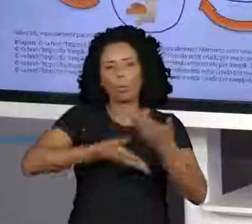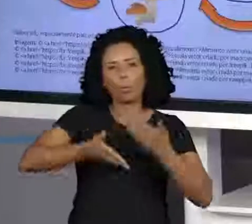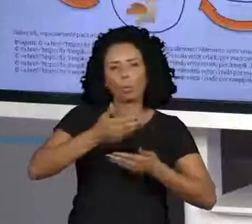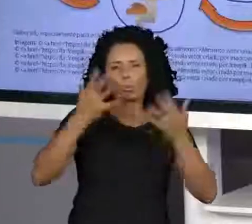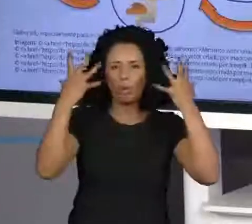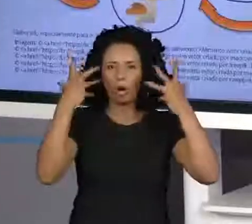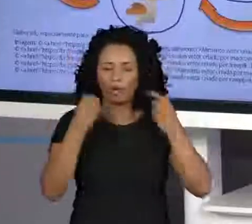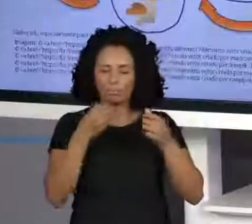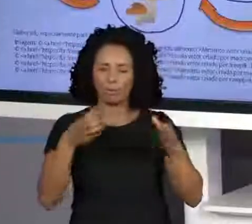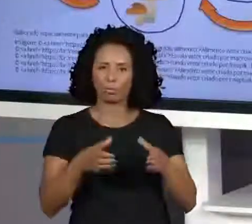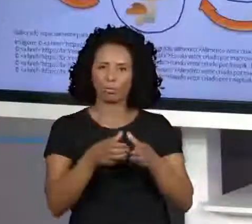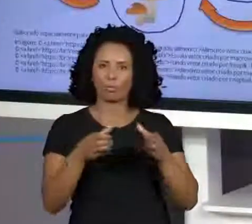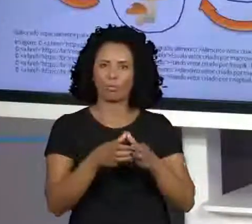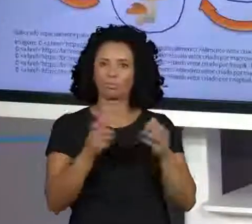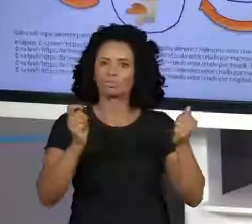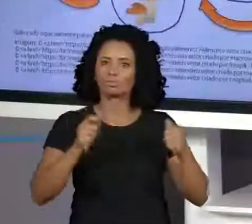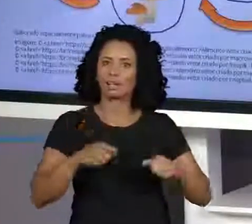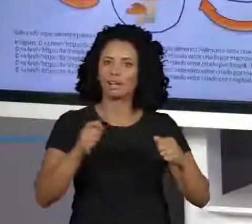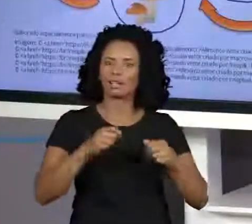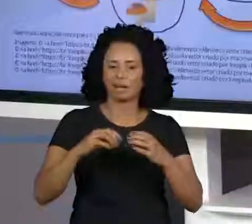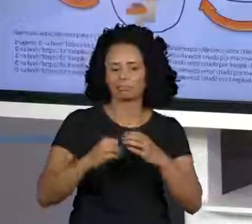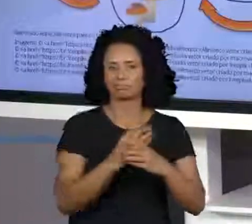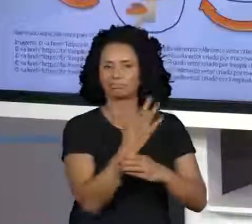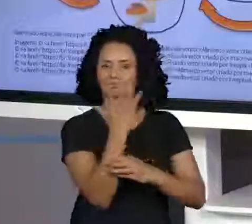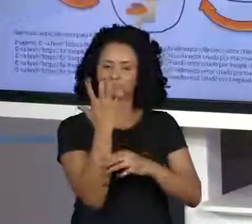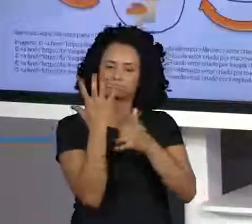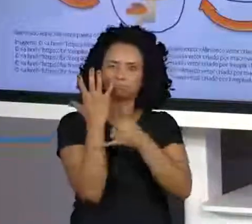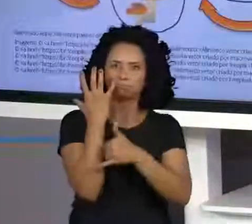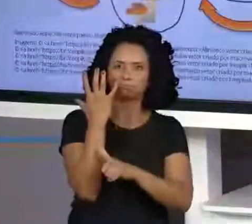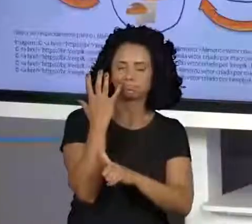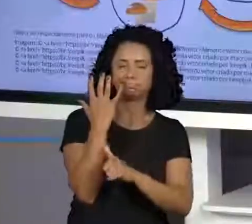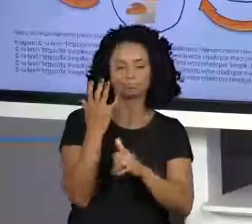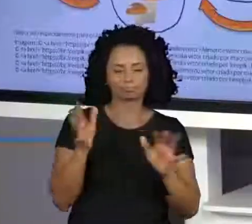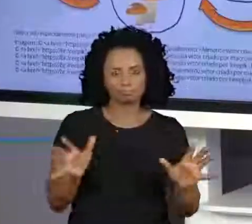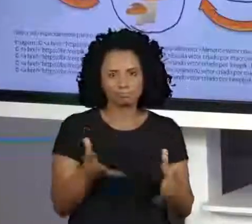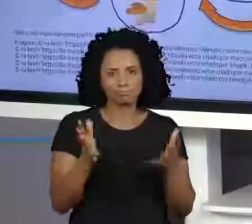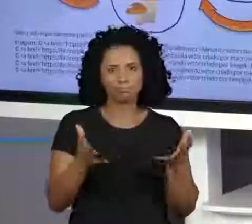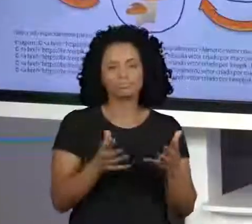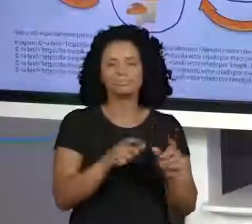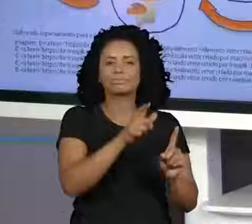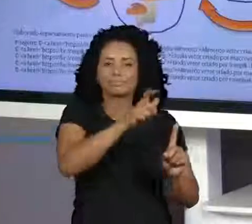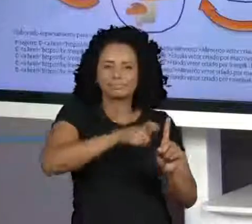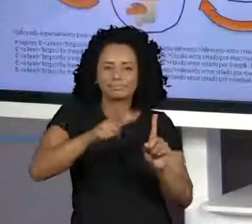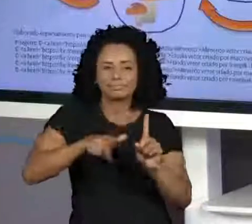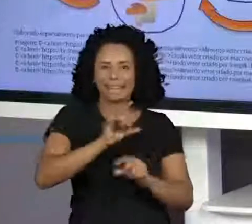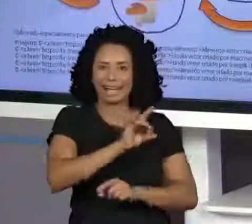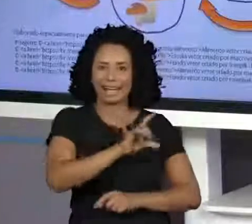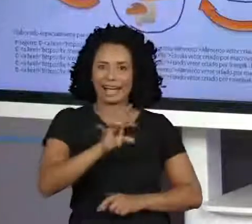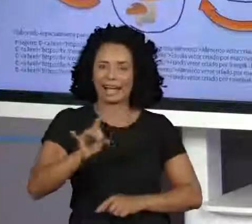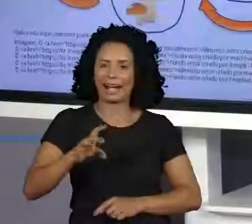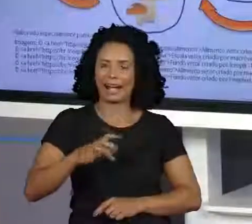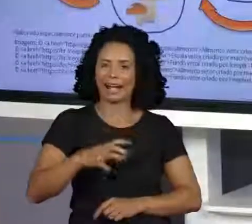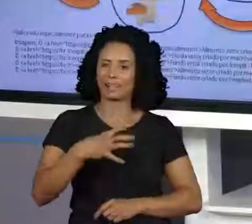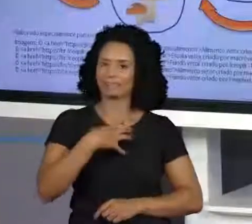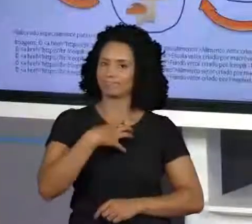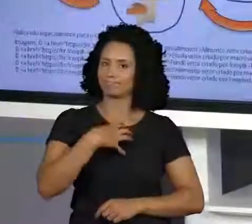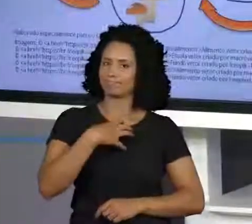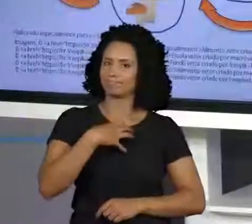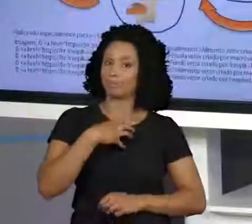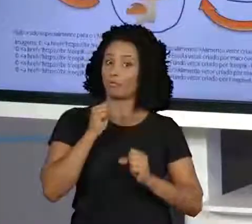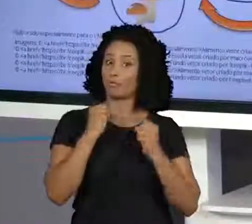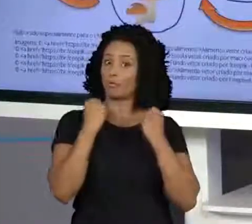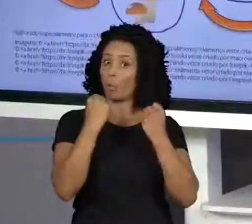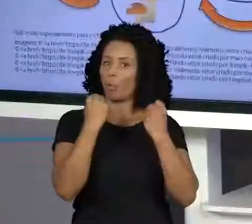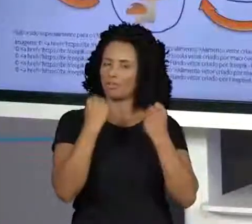natureza para produzir energia, para se fortalecer. E para se fortalecer, para ficar forte, a gente já sabe,